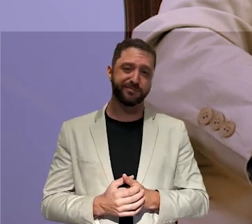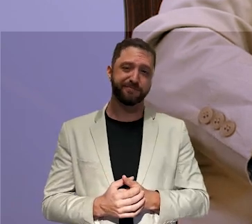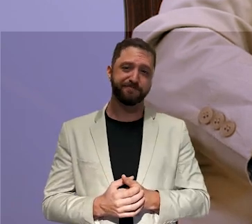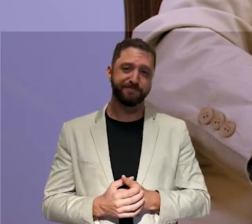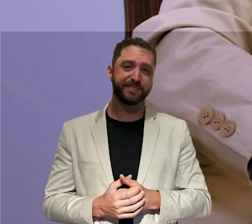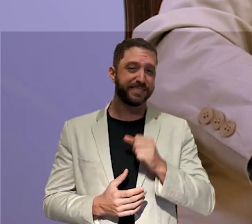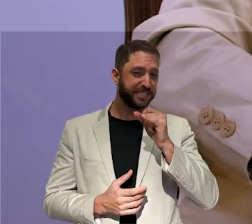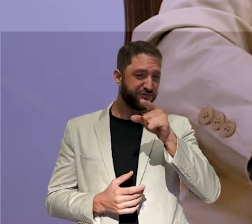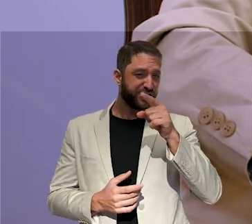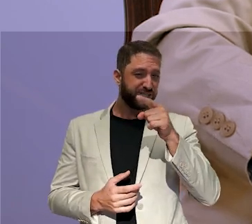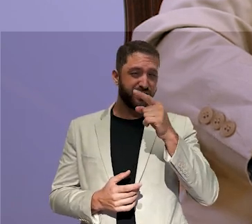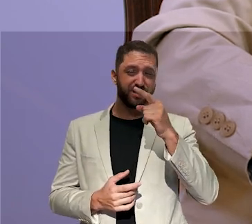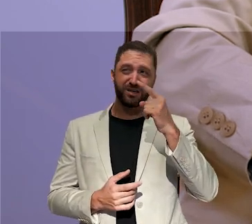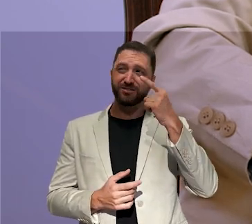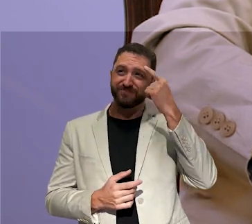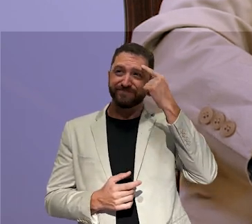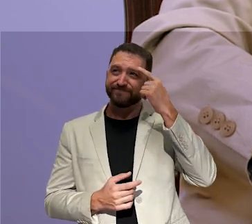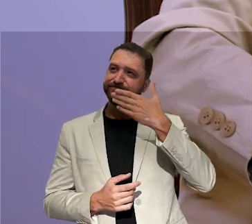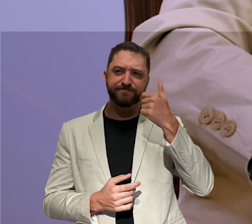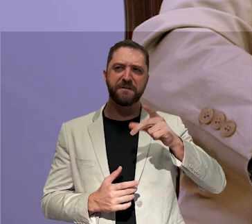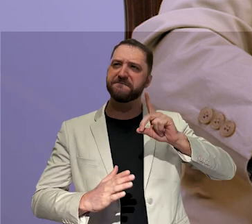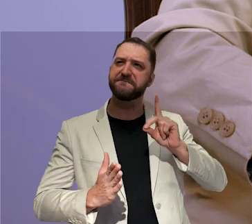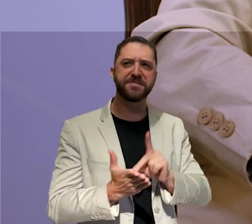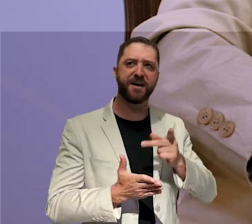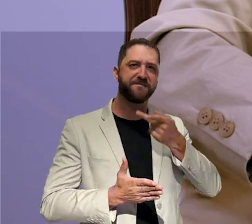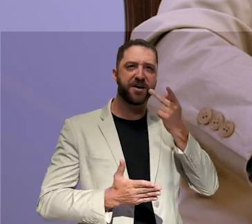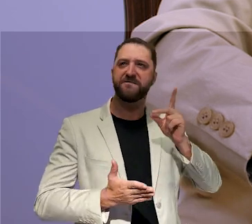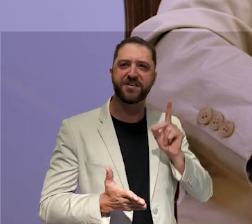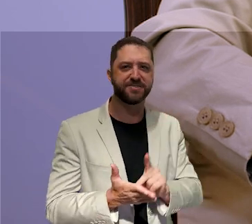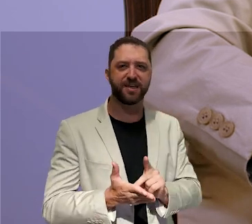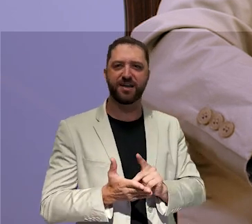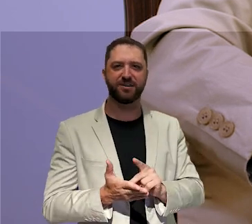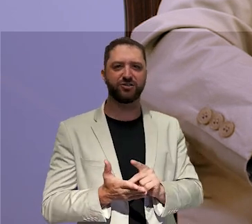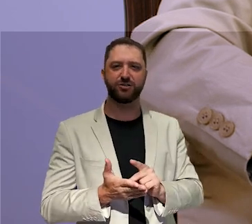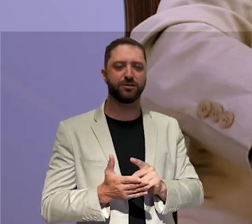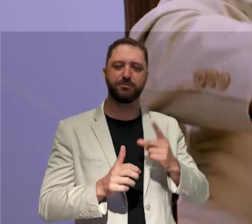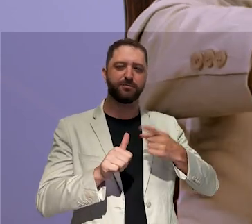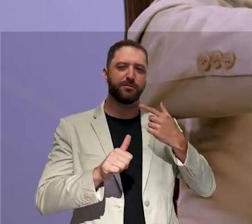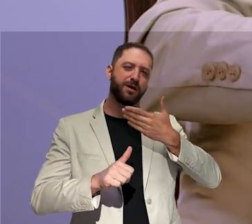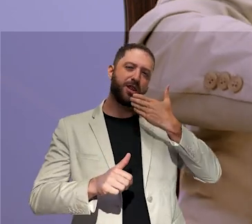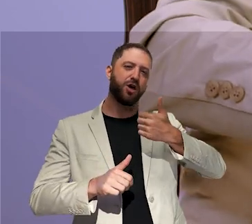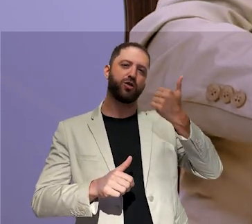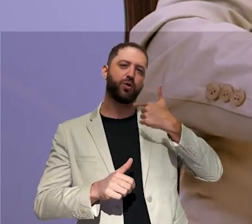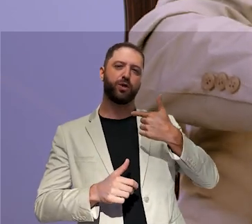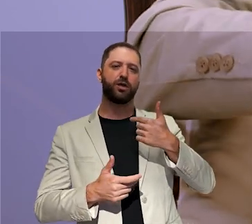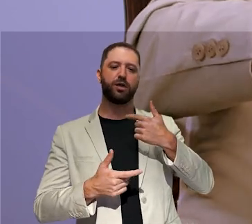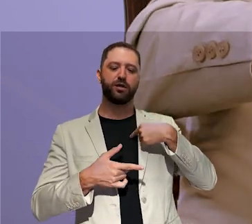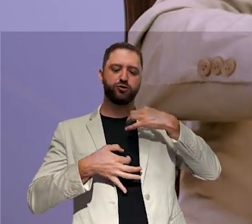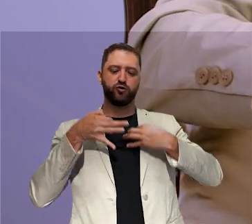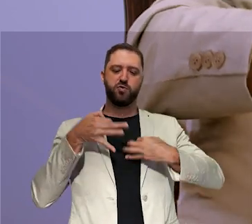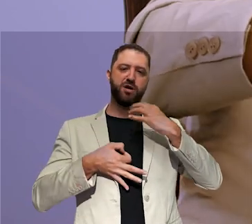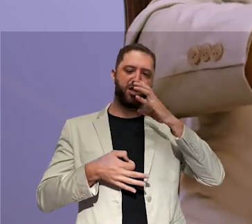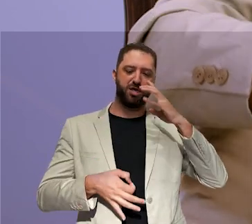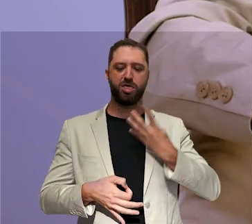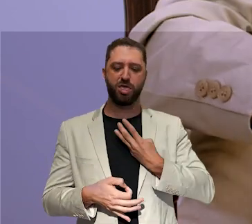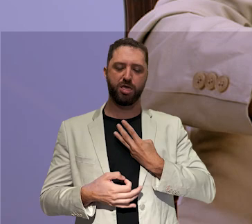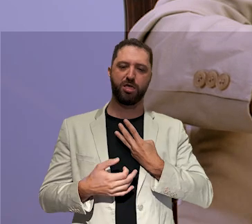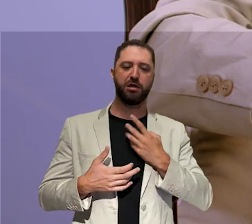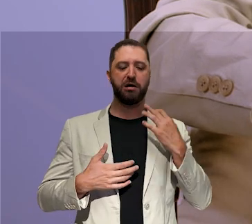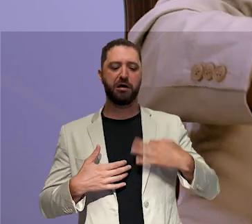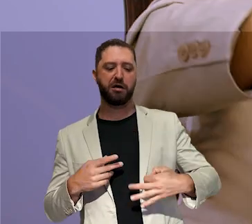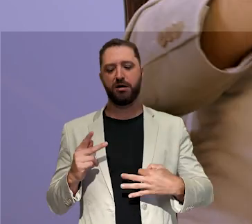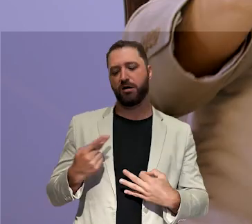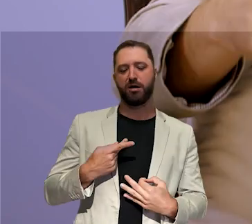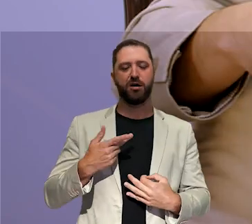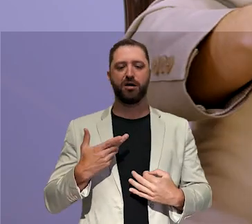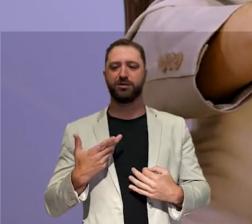você escolhe a verdade, você aprende a se escutar, a se acolher. Antes de julgar o que você está sentindo, em certo ou errado, antes de